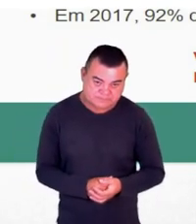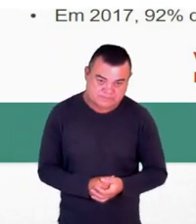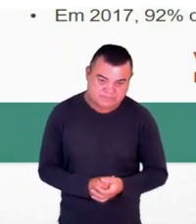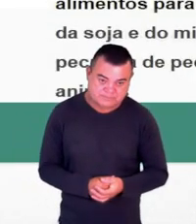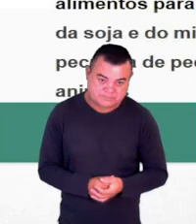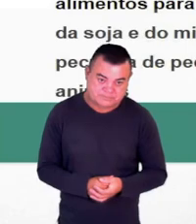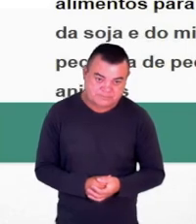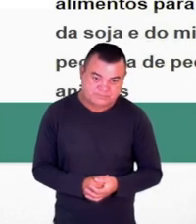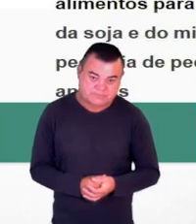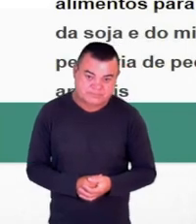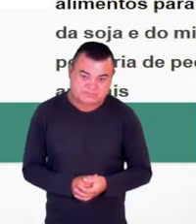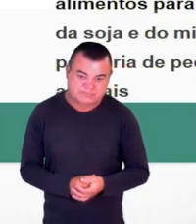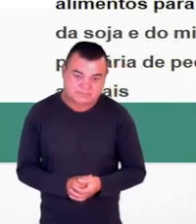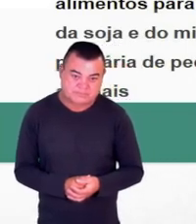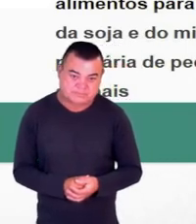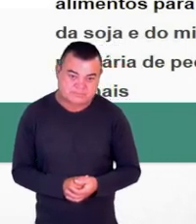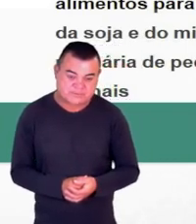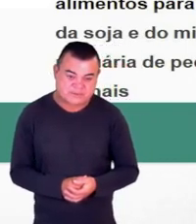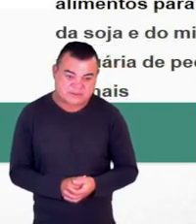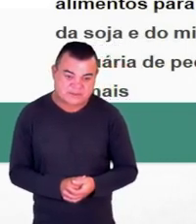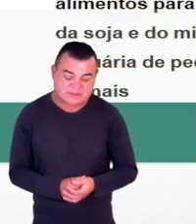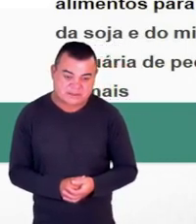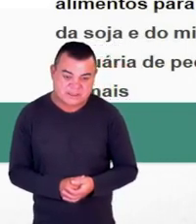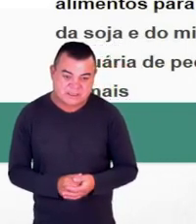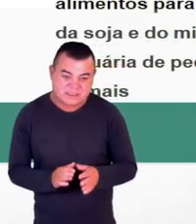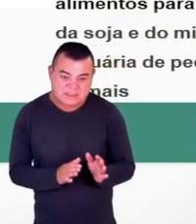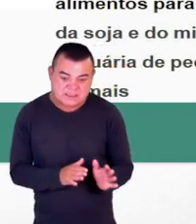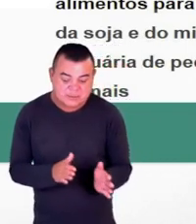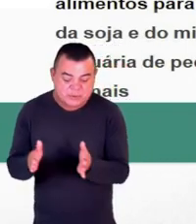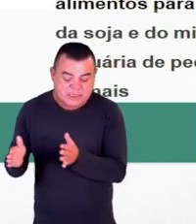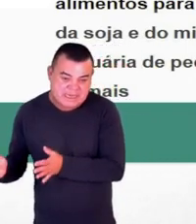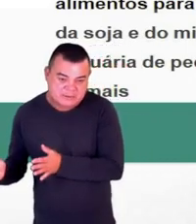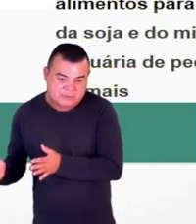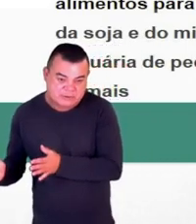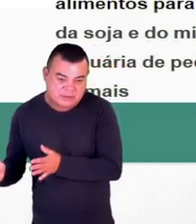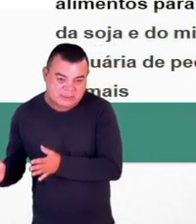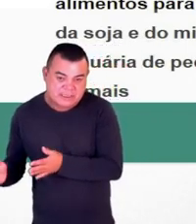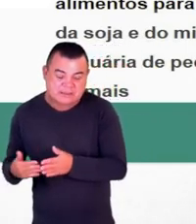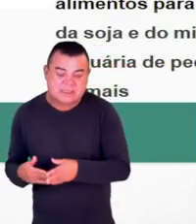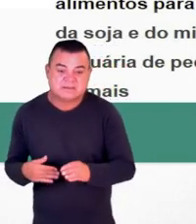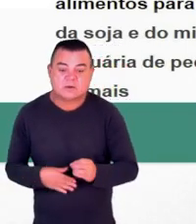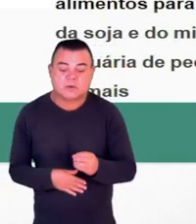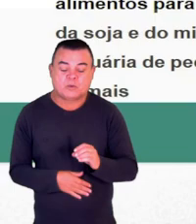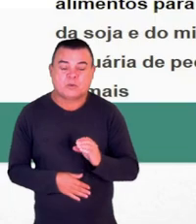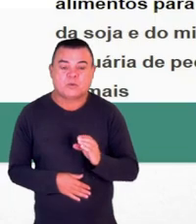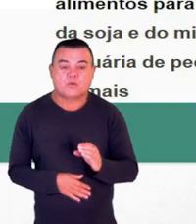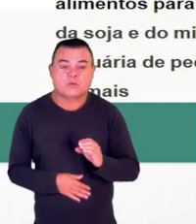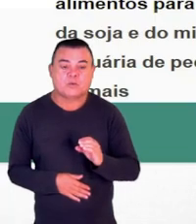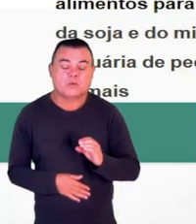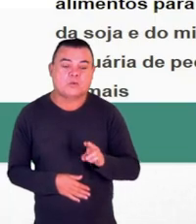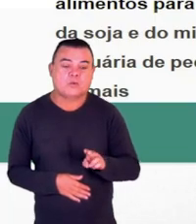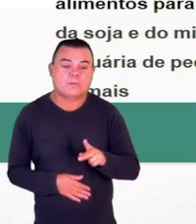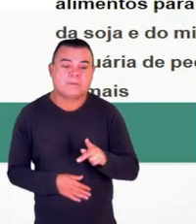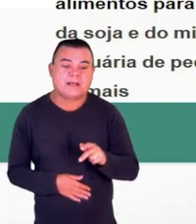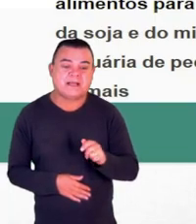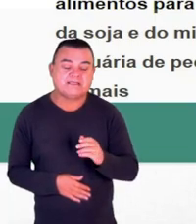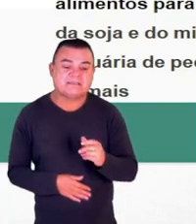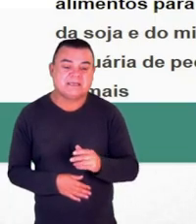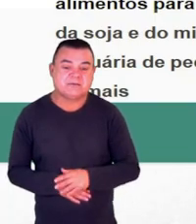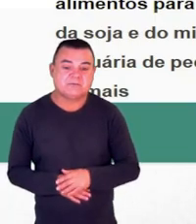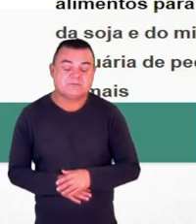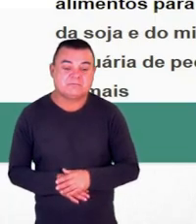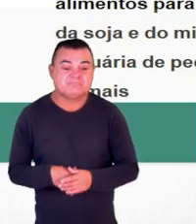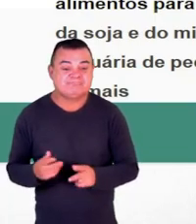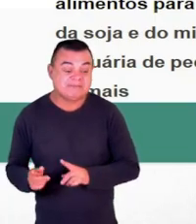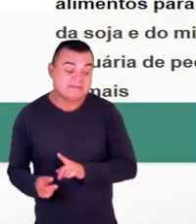eh bom e se por um lado também tem essa invasão né Essa ocupação das terras dos povos originários tem também o encolhimento da